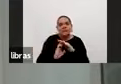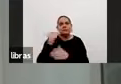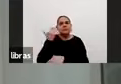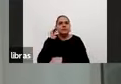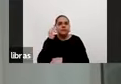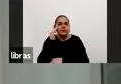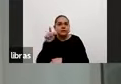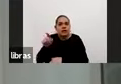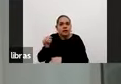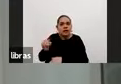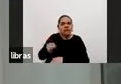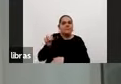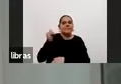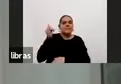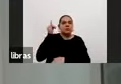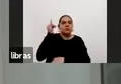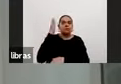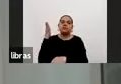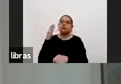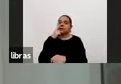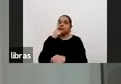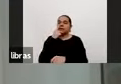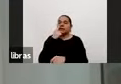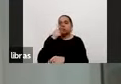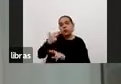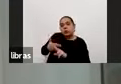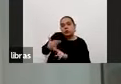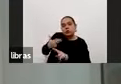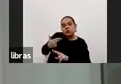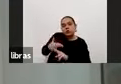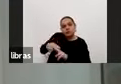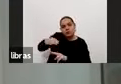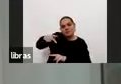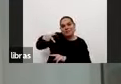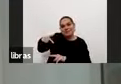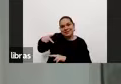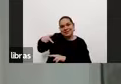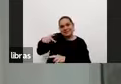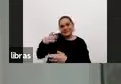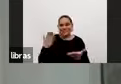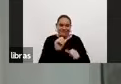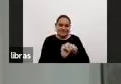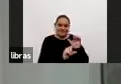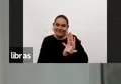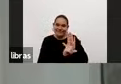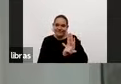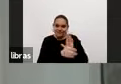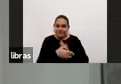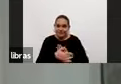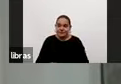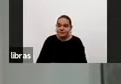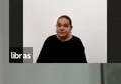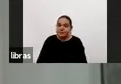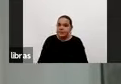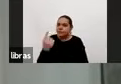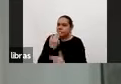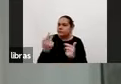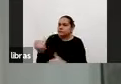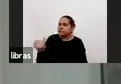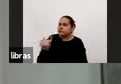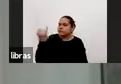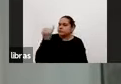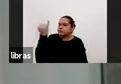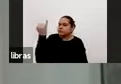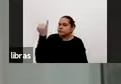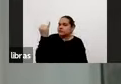importante e acessaram o programa, e o que coloca ali muita gente, né? Um dado bastante interessante é que uma quantidade bastante grande